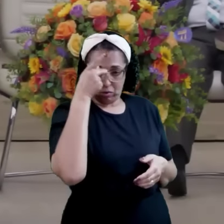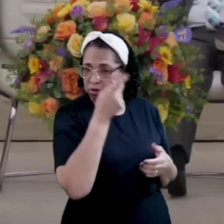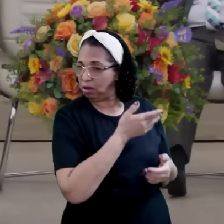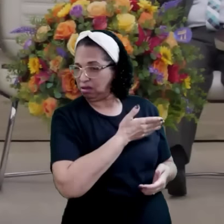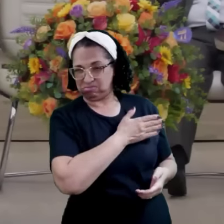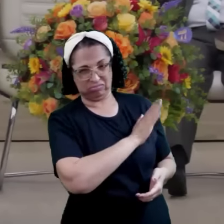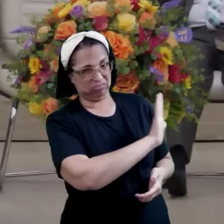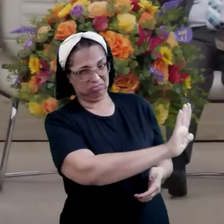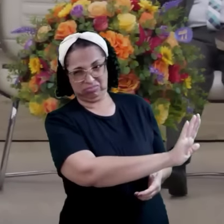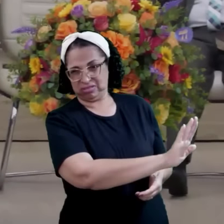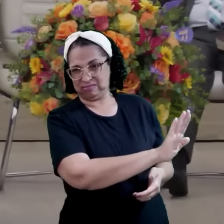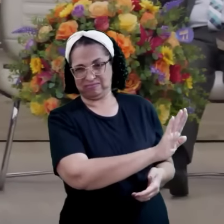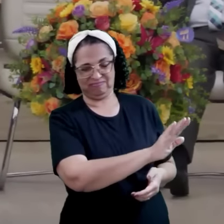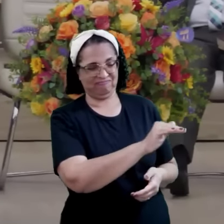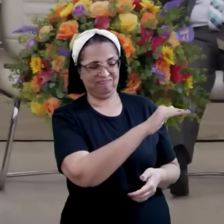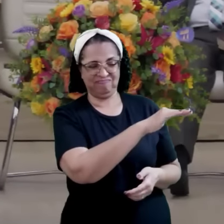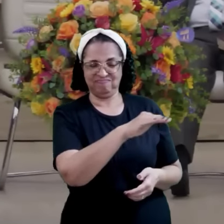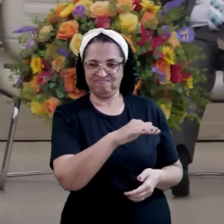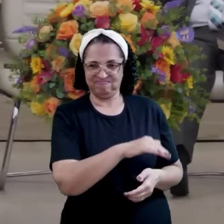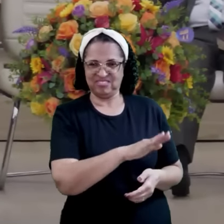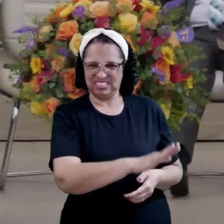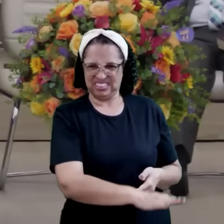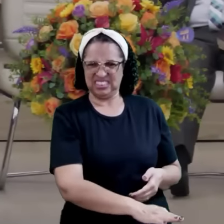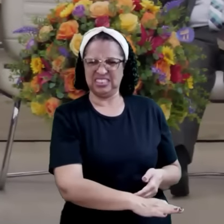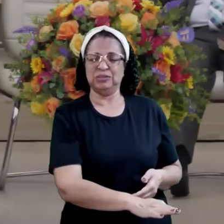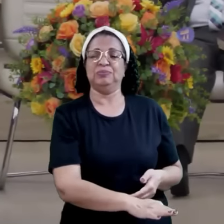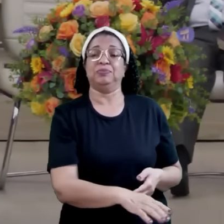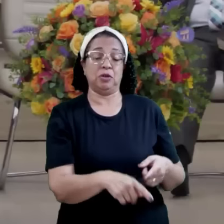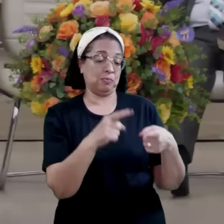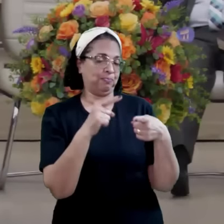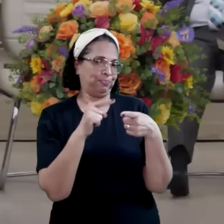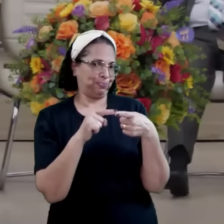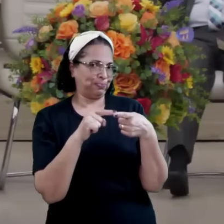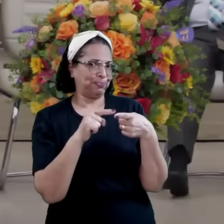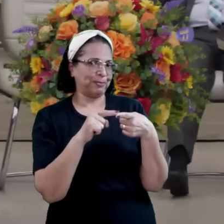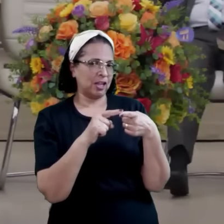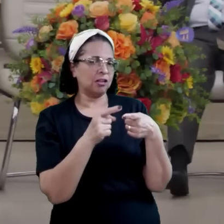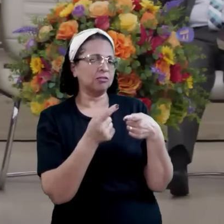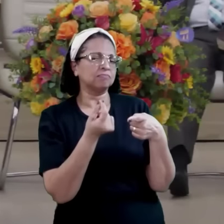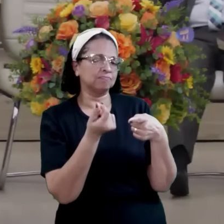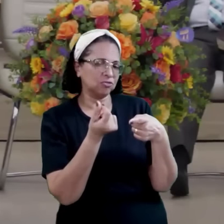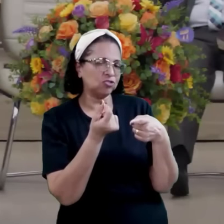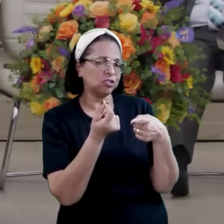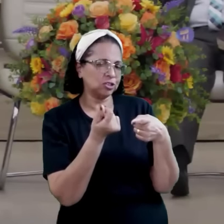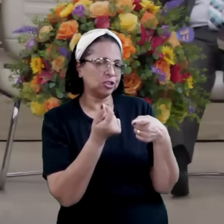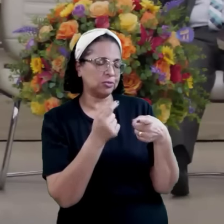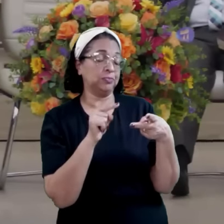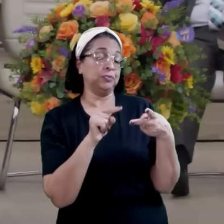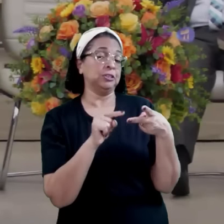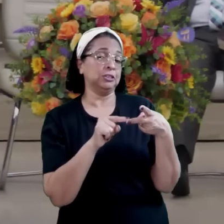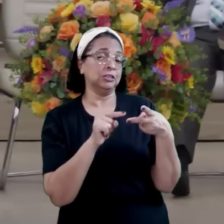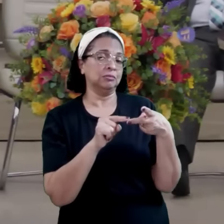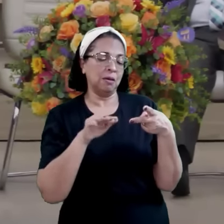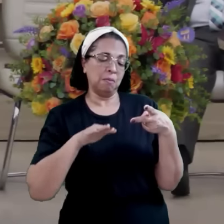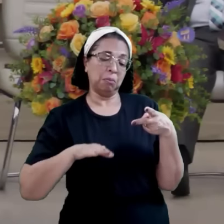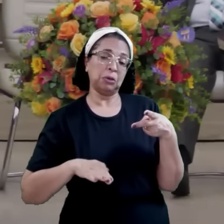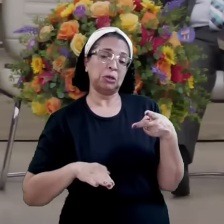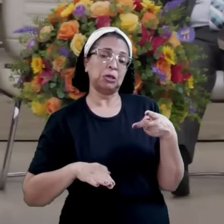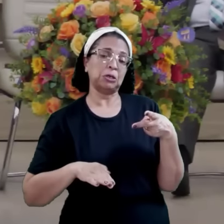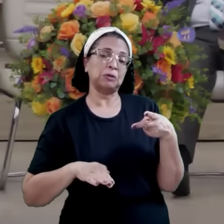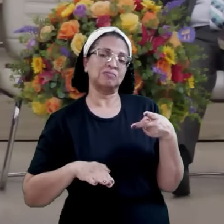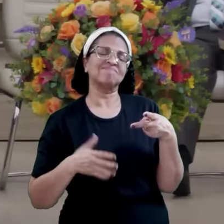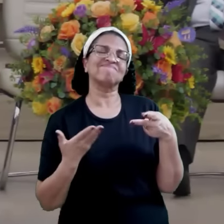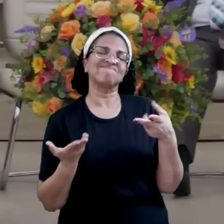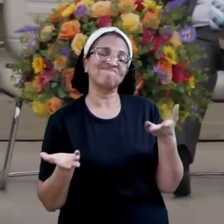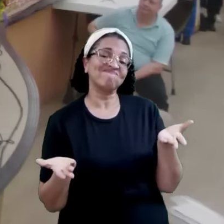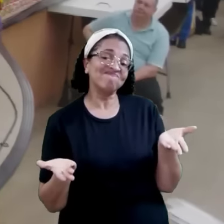dificuldade ele era de pequena estatura então se ele ficasse ali ele disse ninguém vai me dar vaga e segundo eu não enxergo o Nazareno